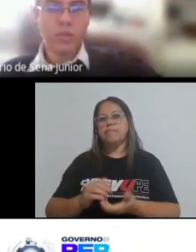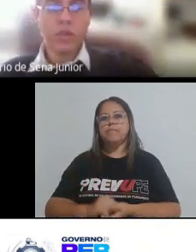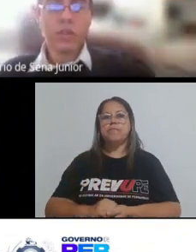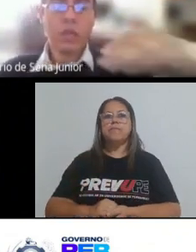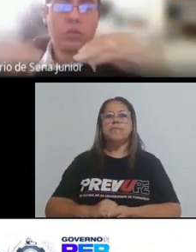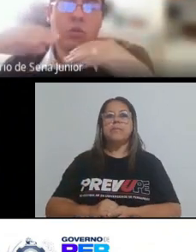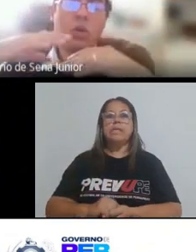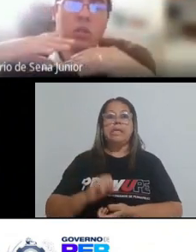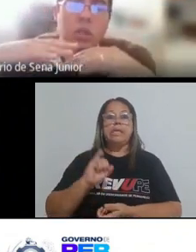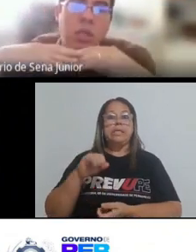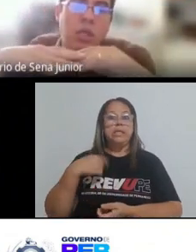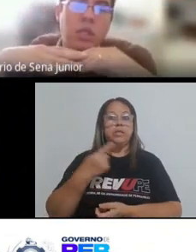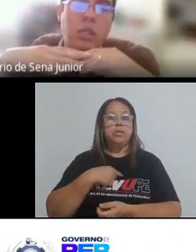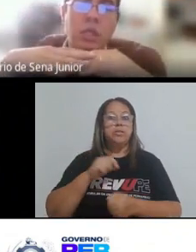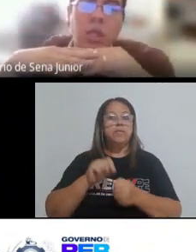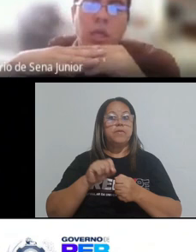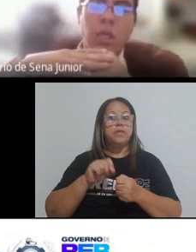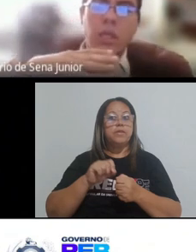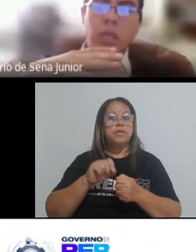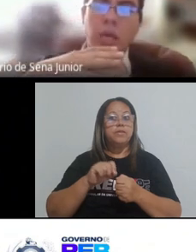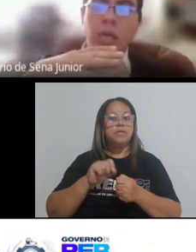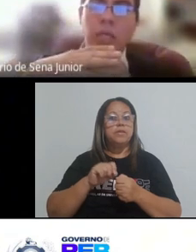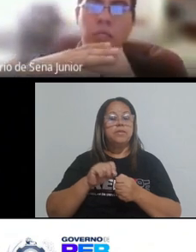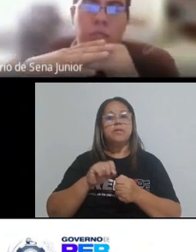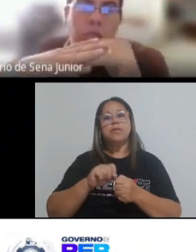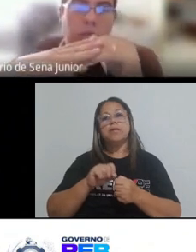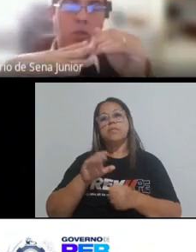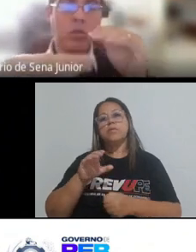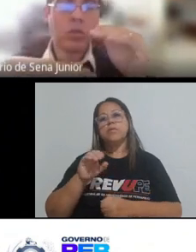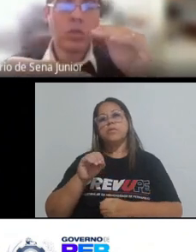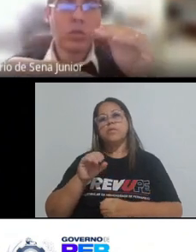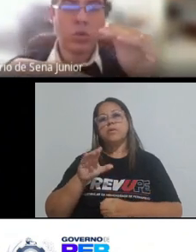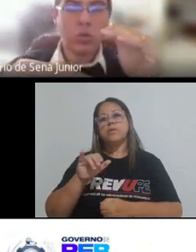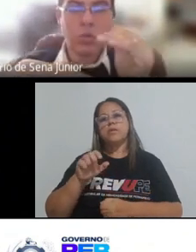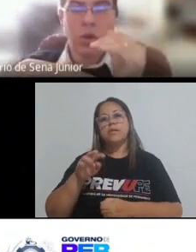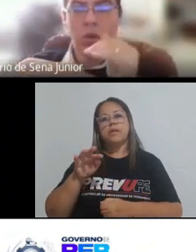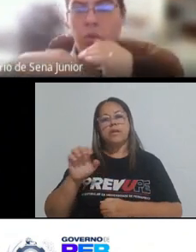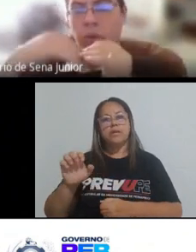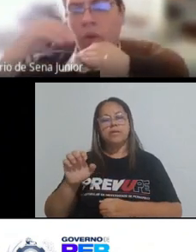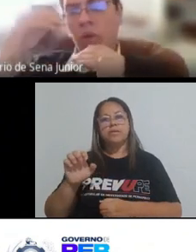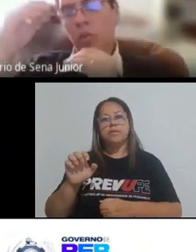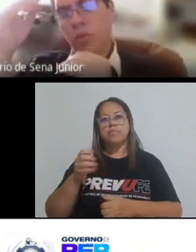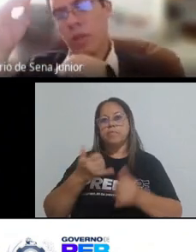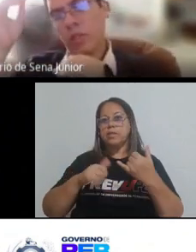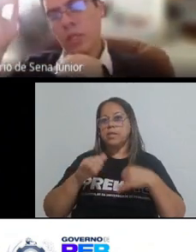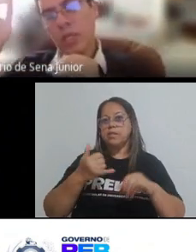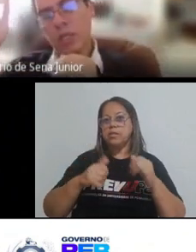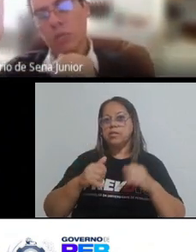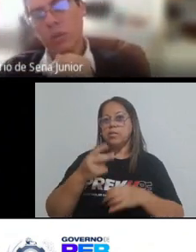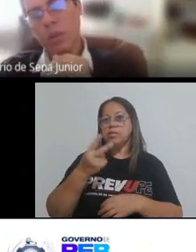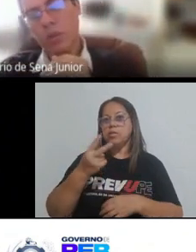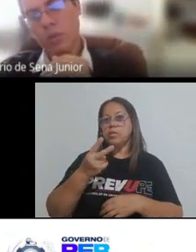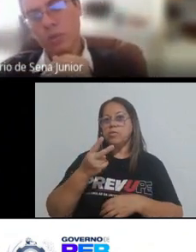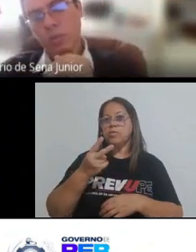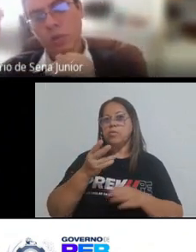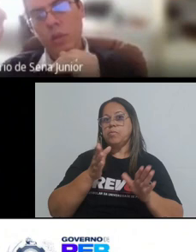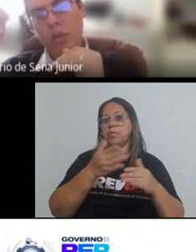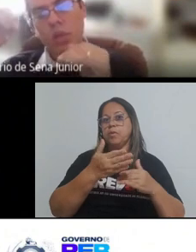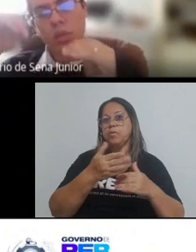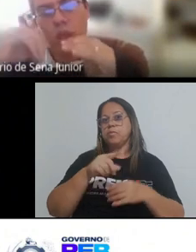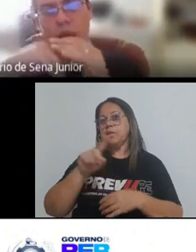se fizermos o quociente da energia cinética do segundo bloco pela energia cinética pelo primeiro,